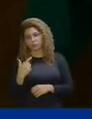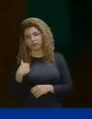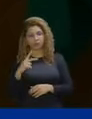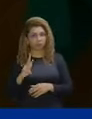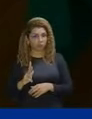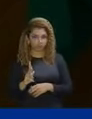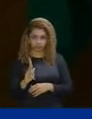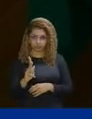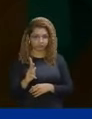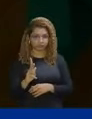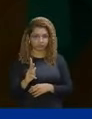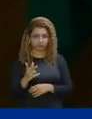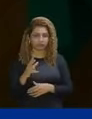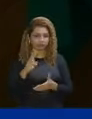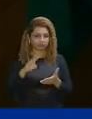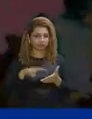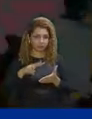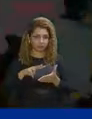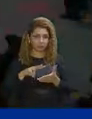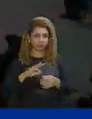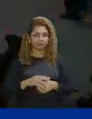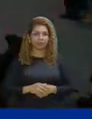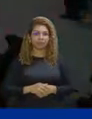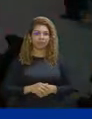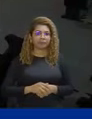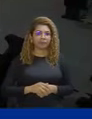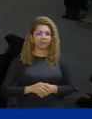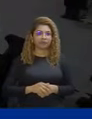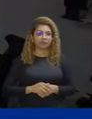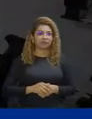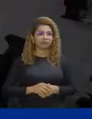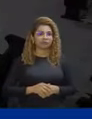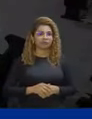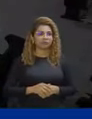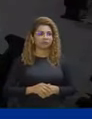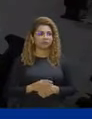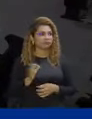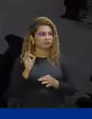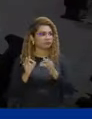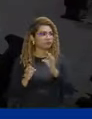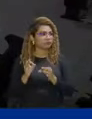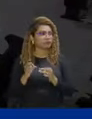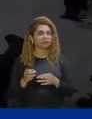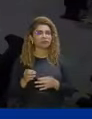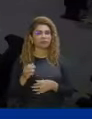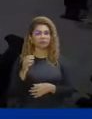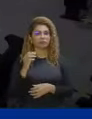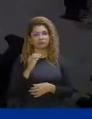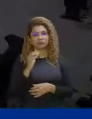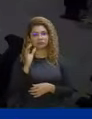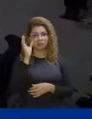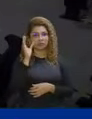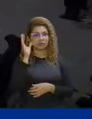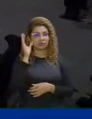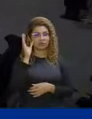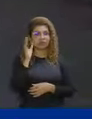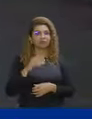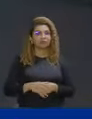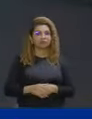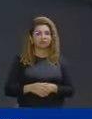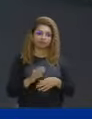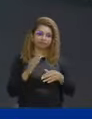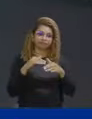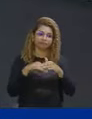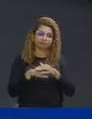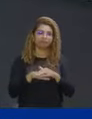os esclarecimentos necessários. Eu consulto os colegas. Juiz Carlos Torque. Se está em segredo de justiça,